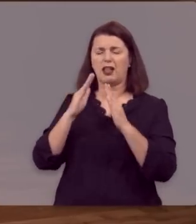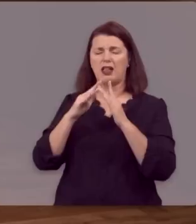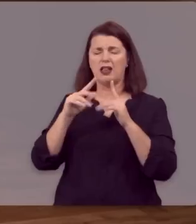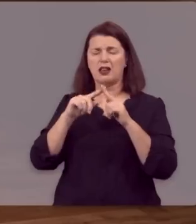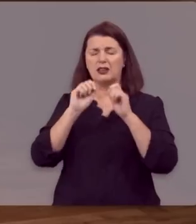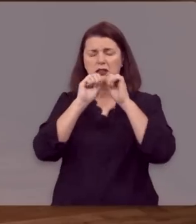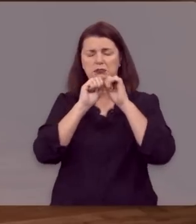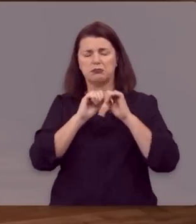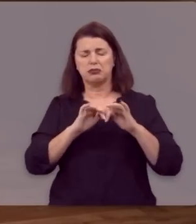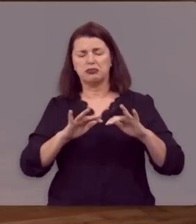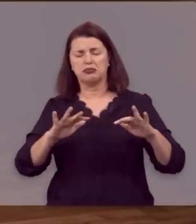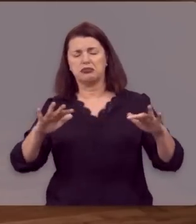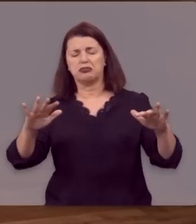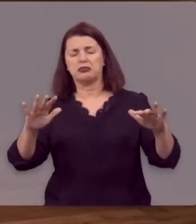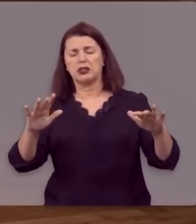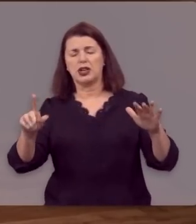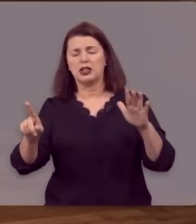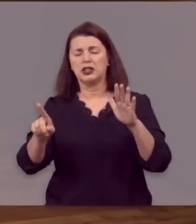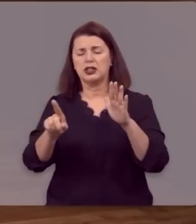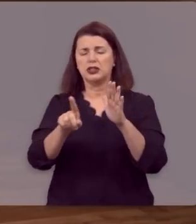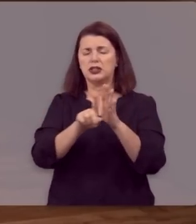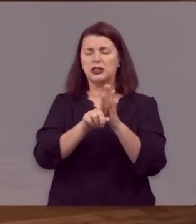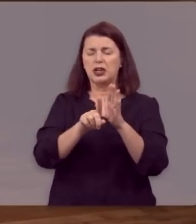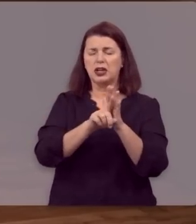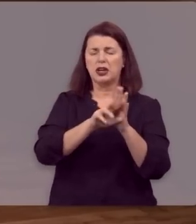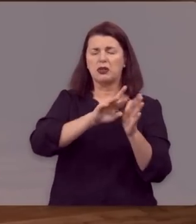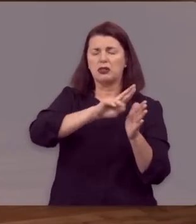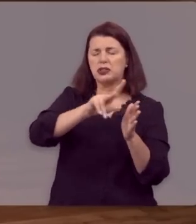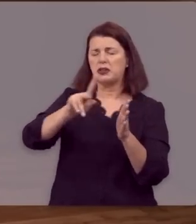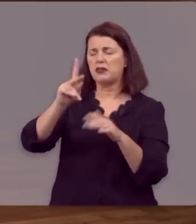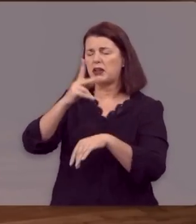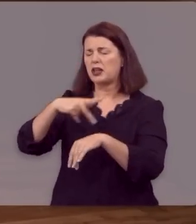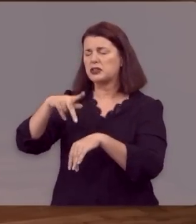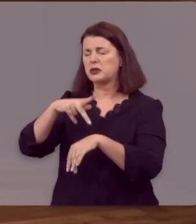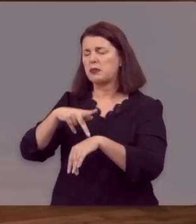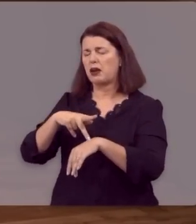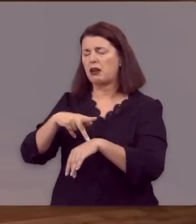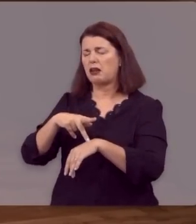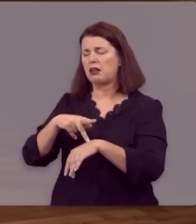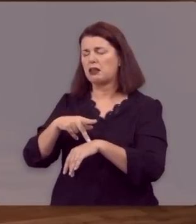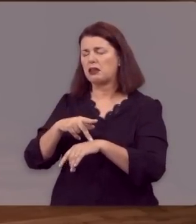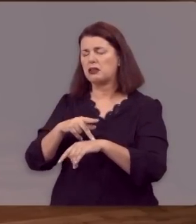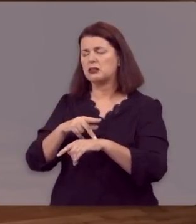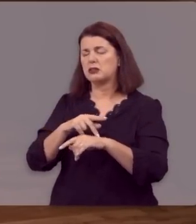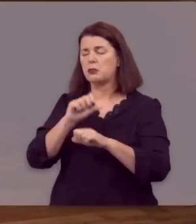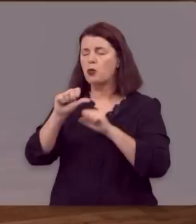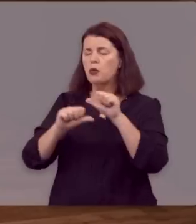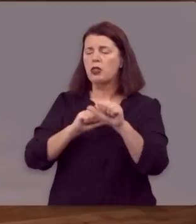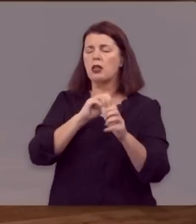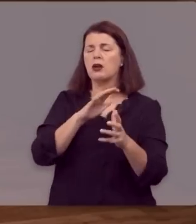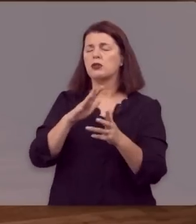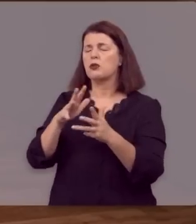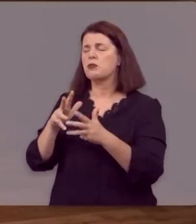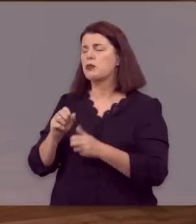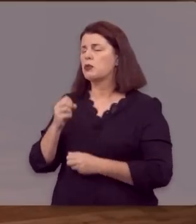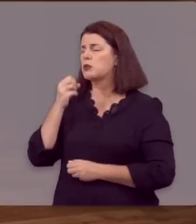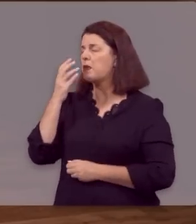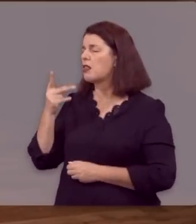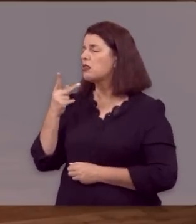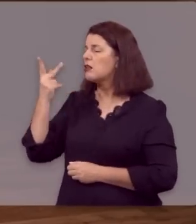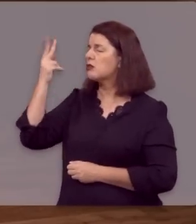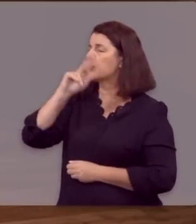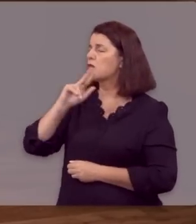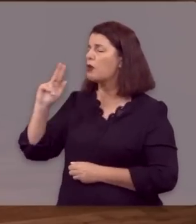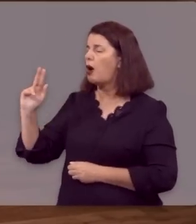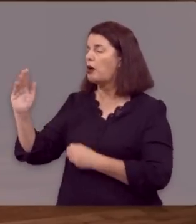uma igreja que se espalhou, chegando a Antioquia, chegando a Éfeso, chegando a Roma, impactando o mundo. Bendito é o